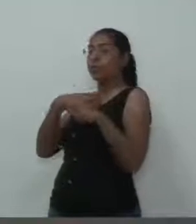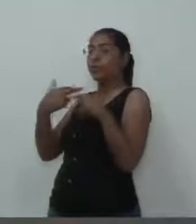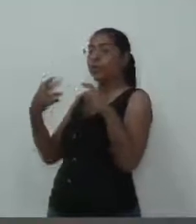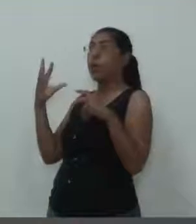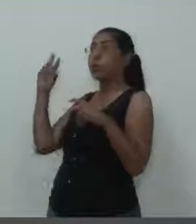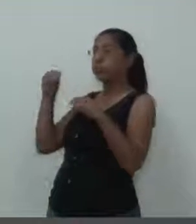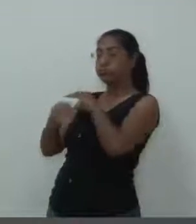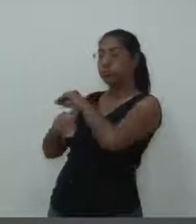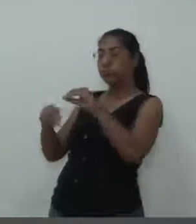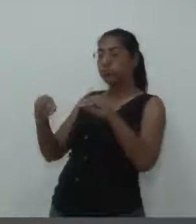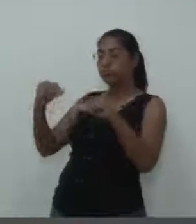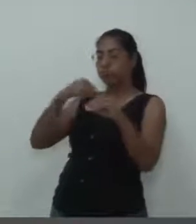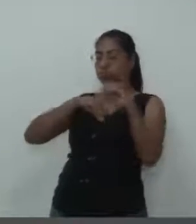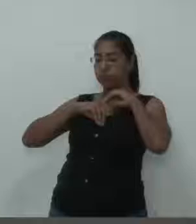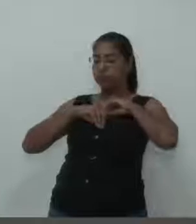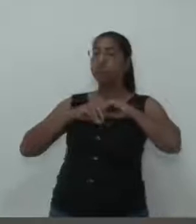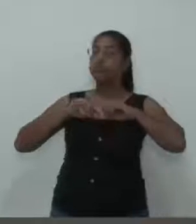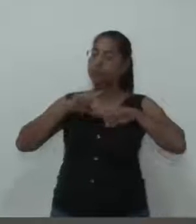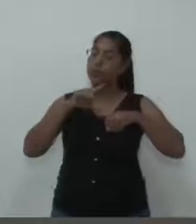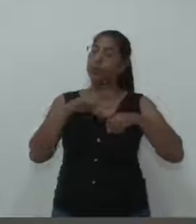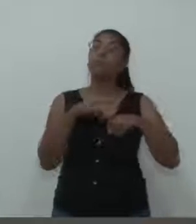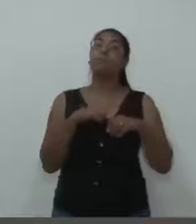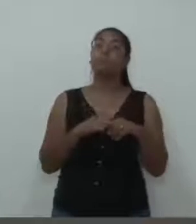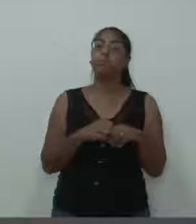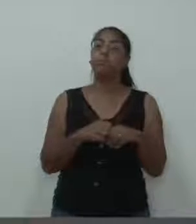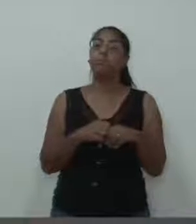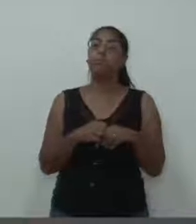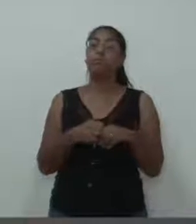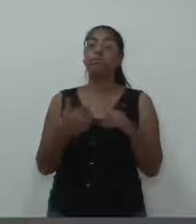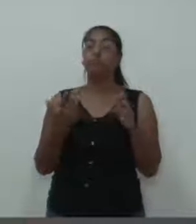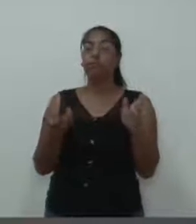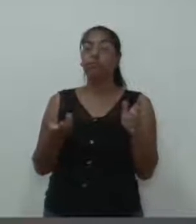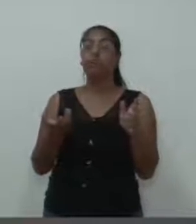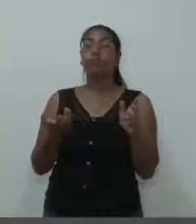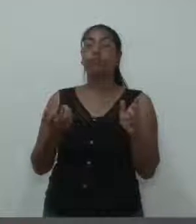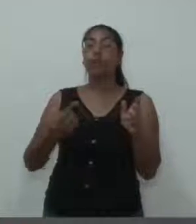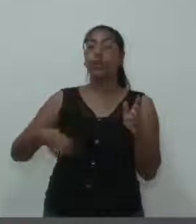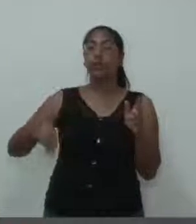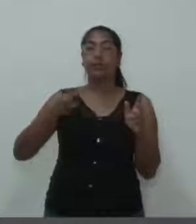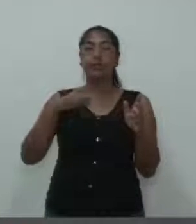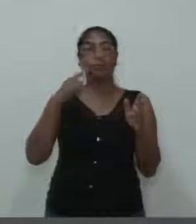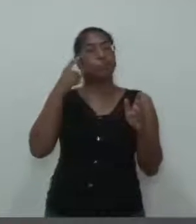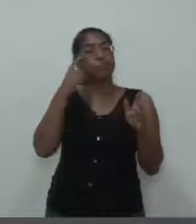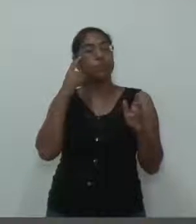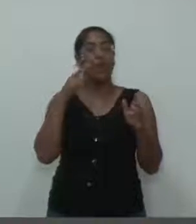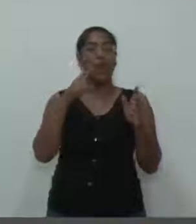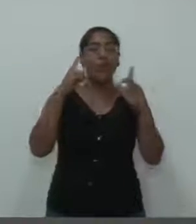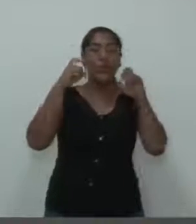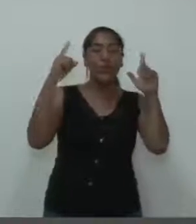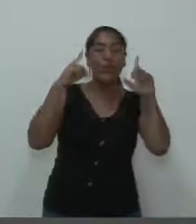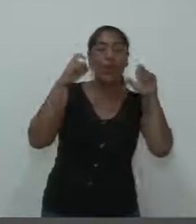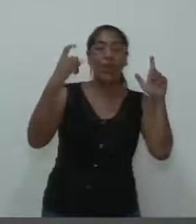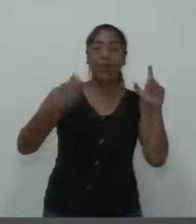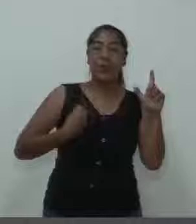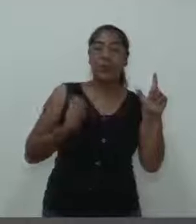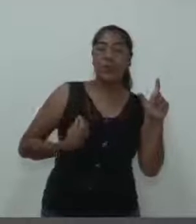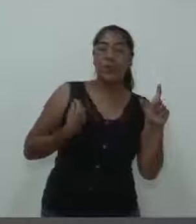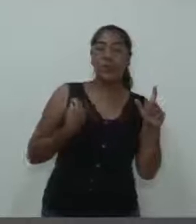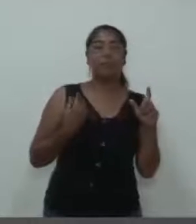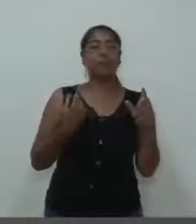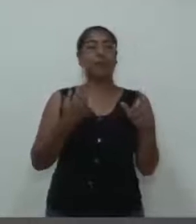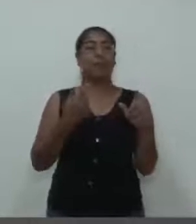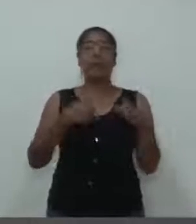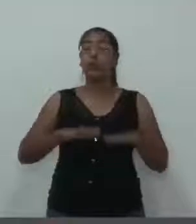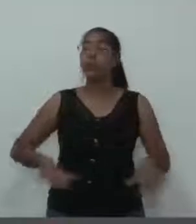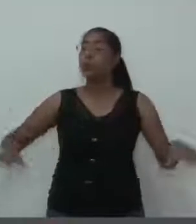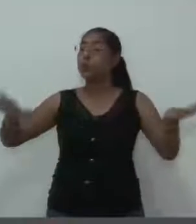elementos imprescindíveis da família, como o santuário da vida e do amor. Quando dirige a preocupação para a violência e a vida, interpela a todos para que se posicionem